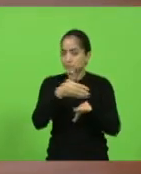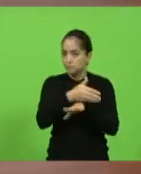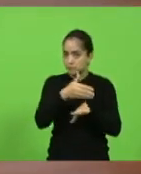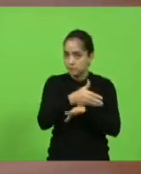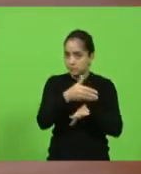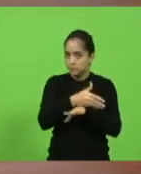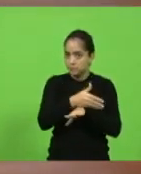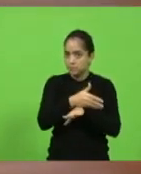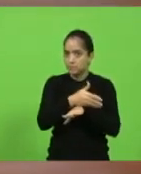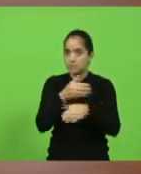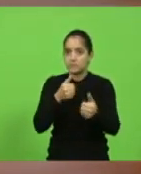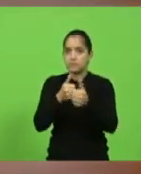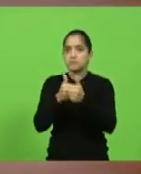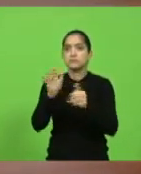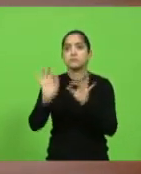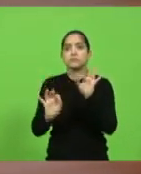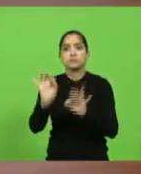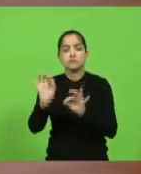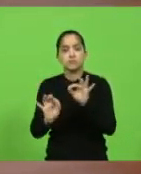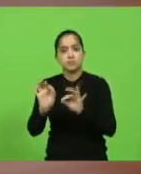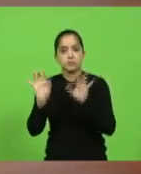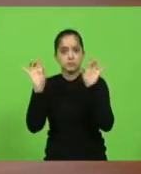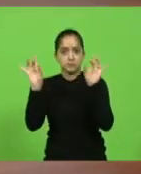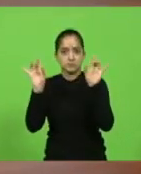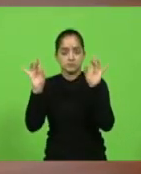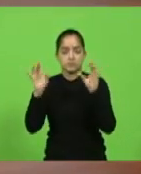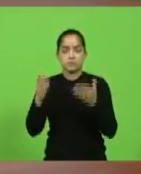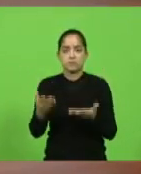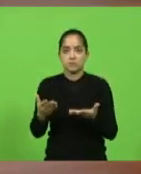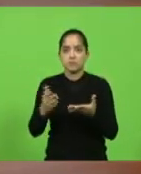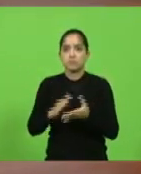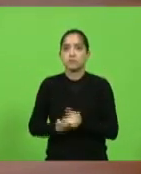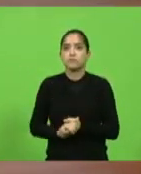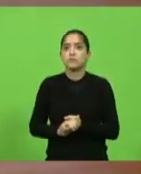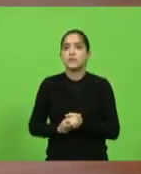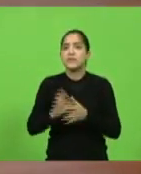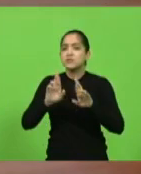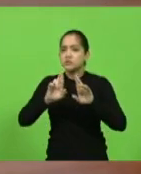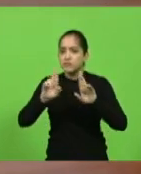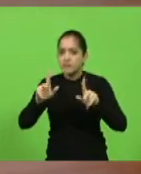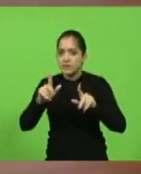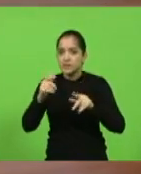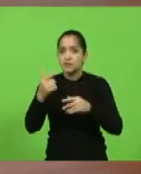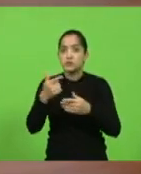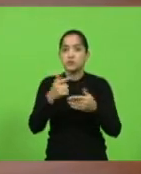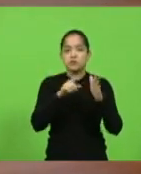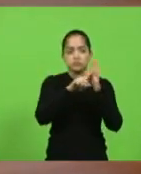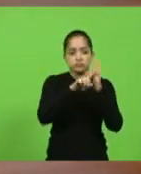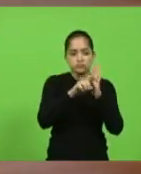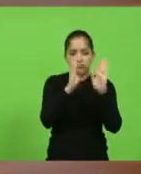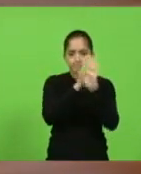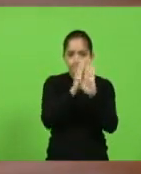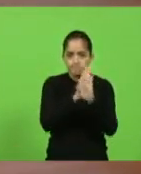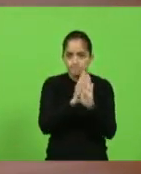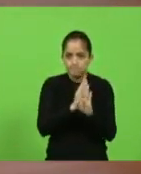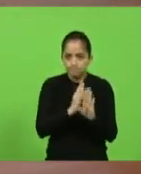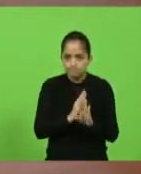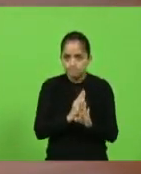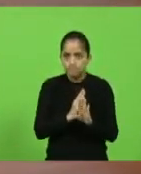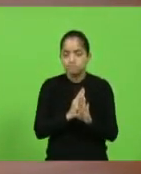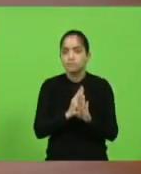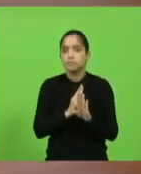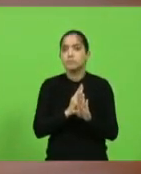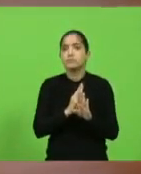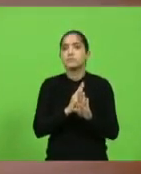Especial de Julgamento. E vale destacar que, diferentemente das outras investigações que são utilizadas como escudo pela